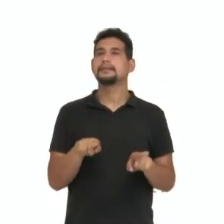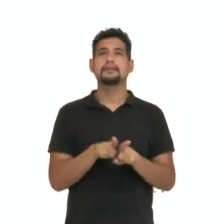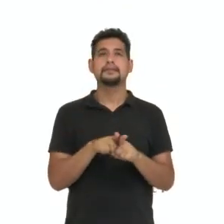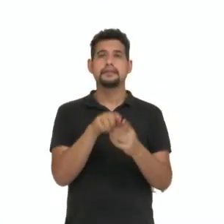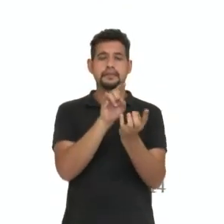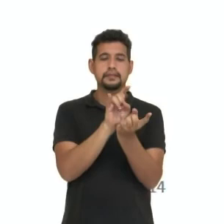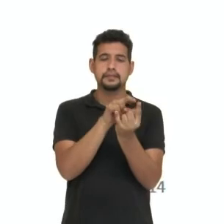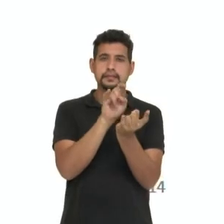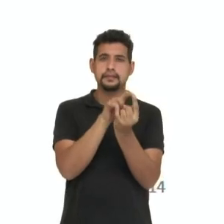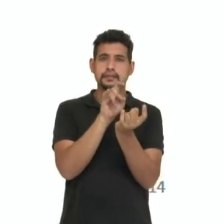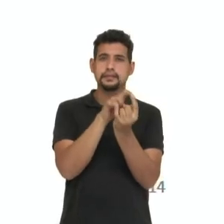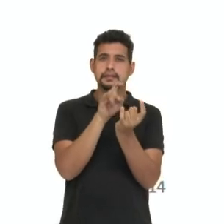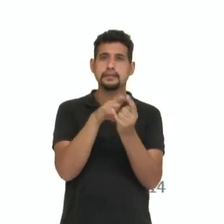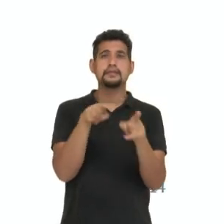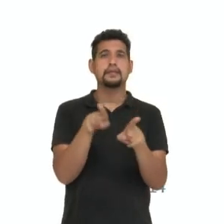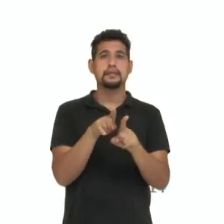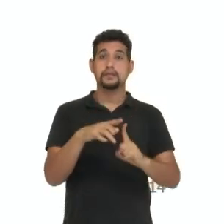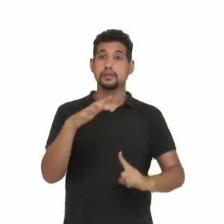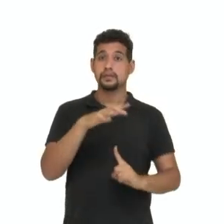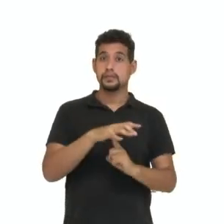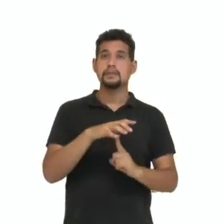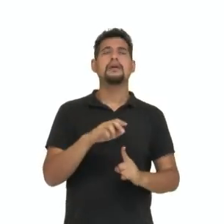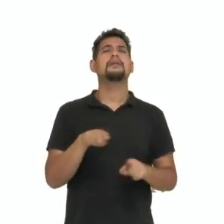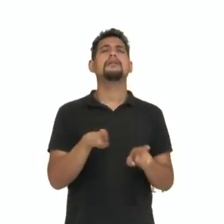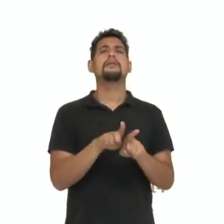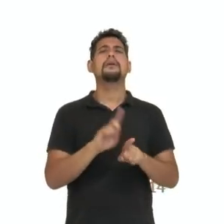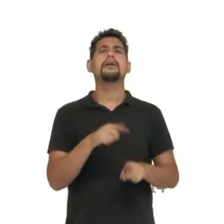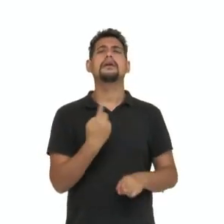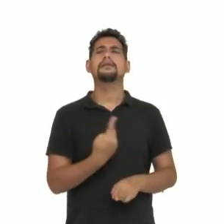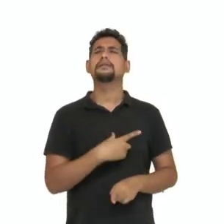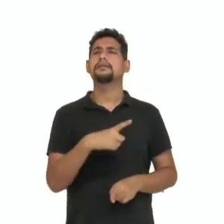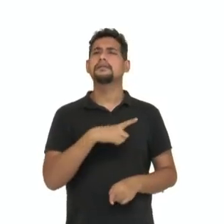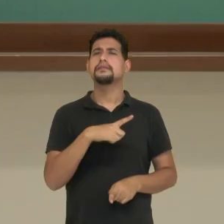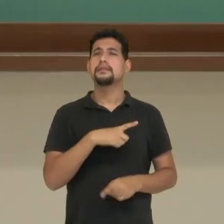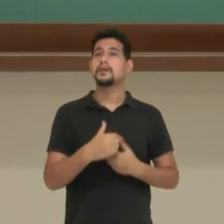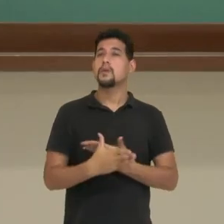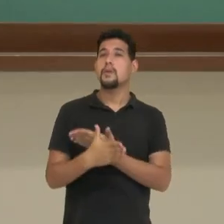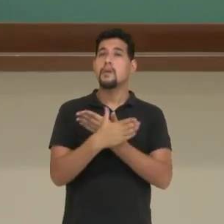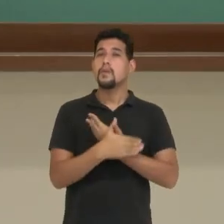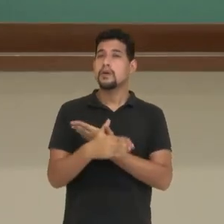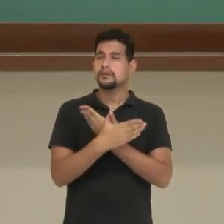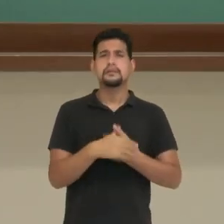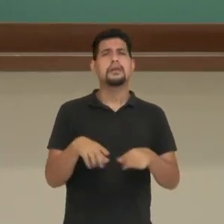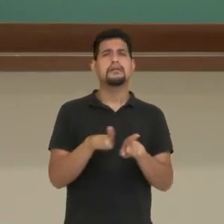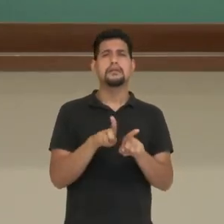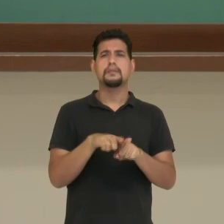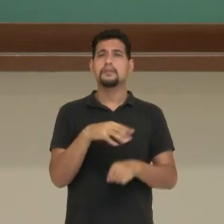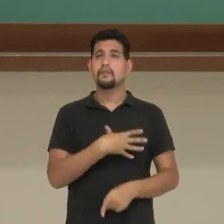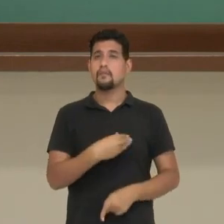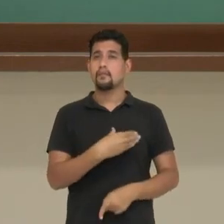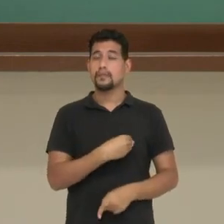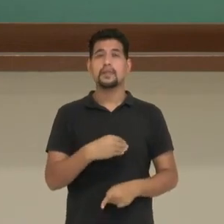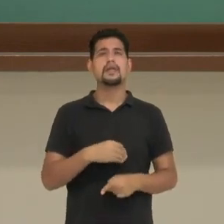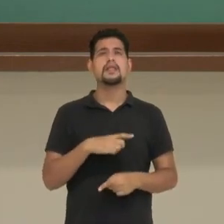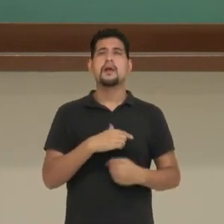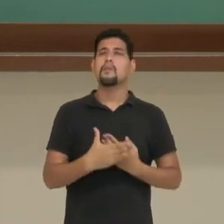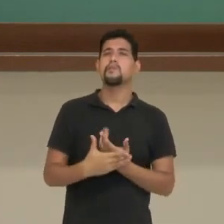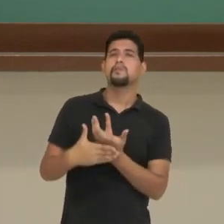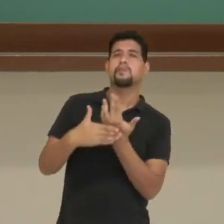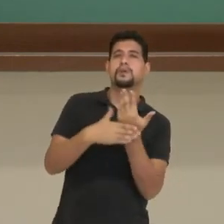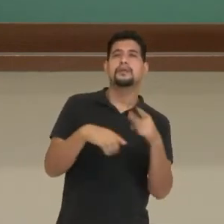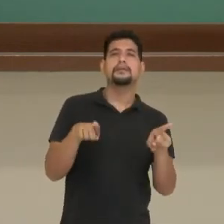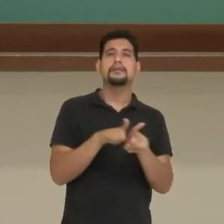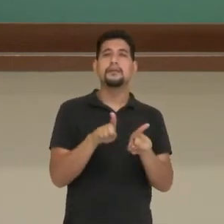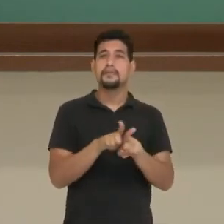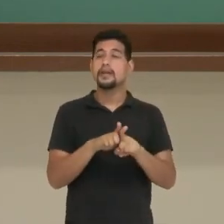esse rato grandão aqui, que é aqui de Curitiba. Quiróptera, nós temos o morcego, né? Cetáceo, baleias e